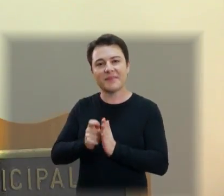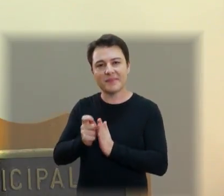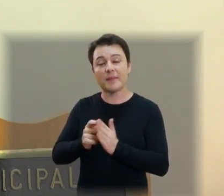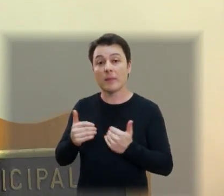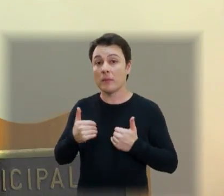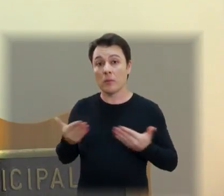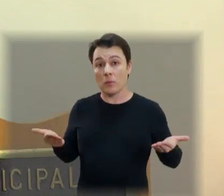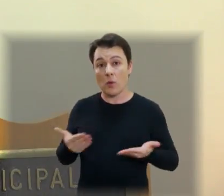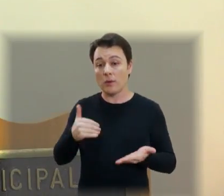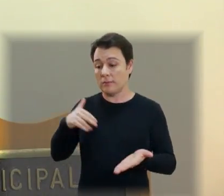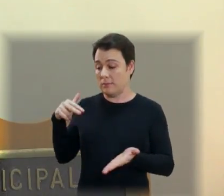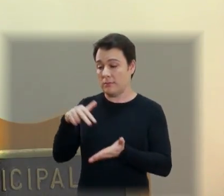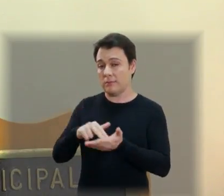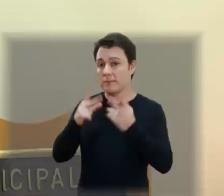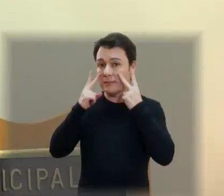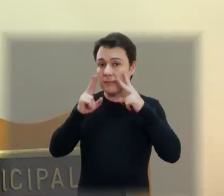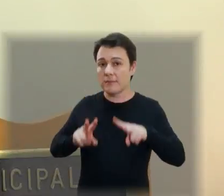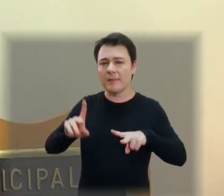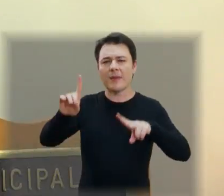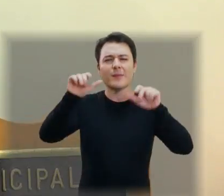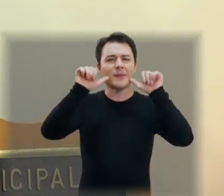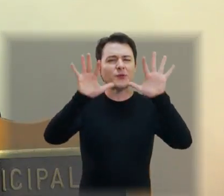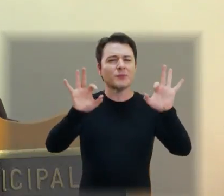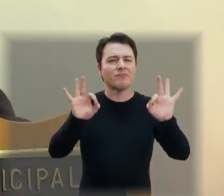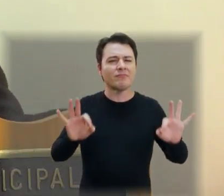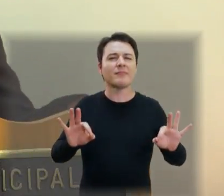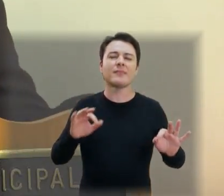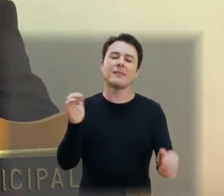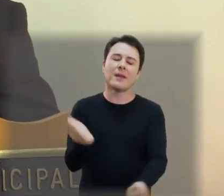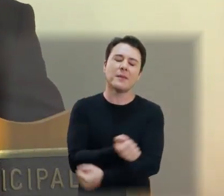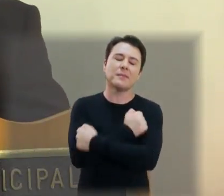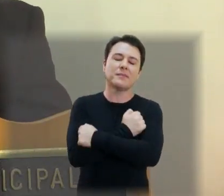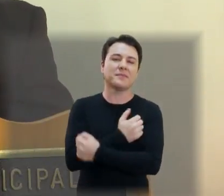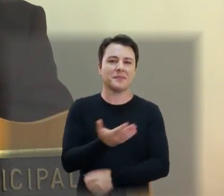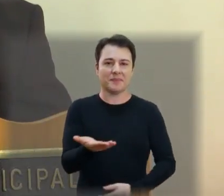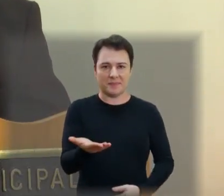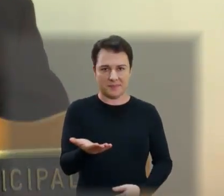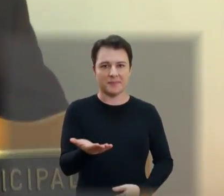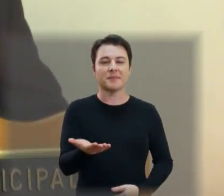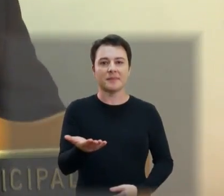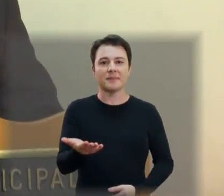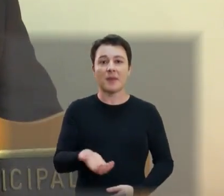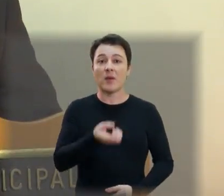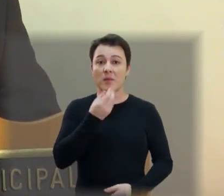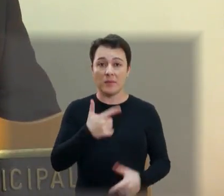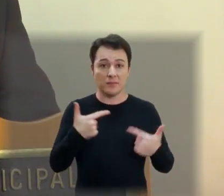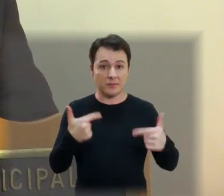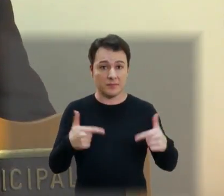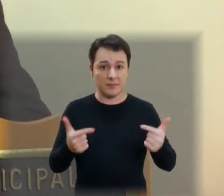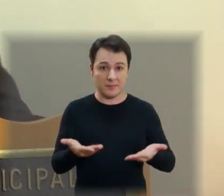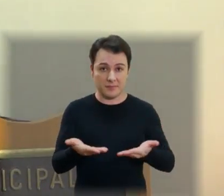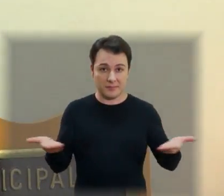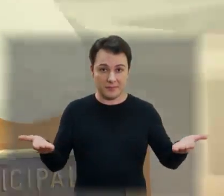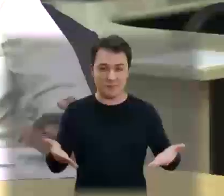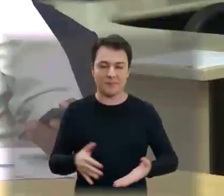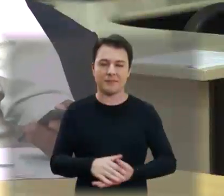estou aqui hoje fazendo esse depoimento. Que Deus os abençoe mesmo. Um abraço a todos e bom trabalho para todos.